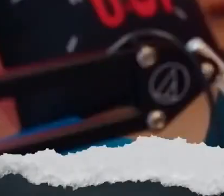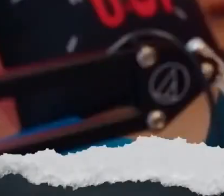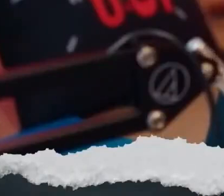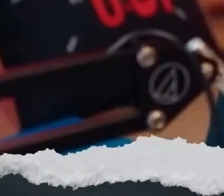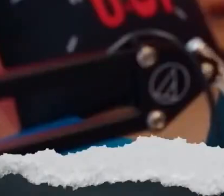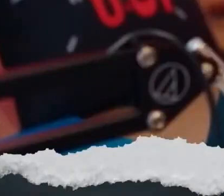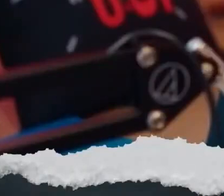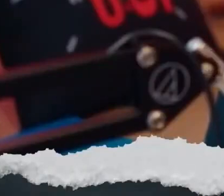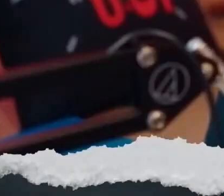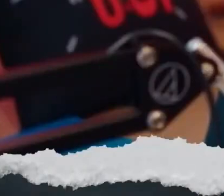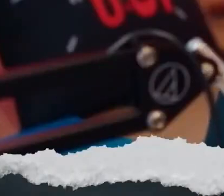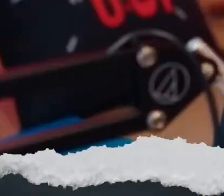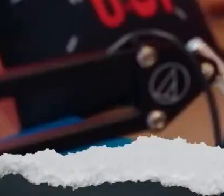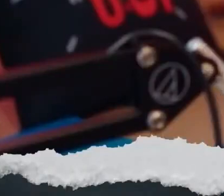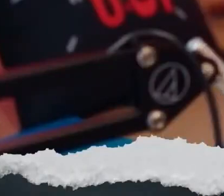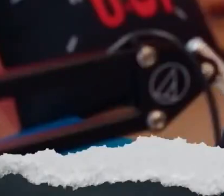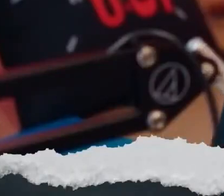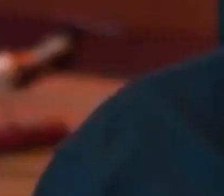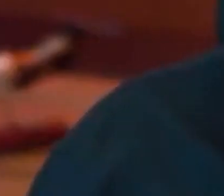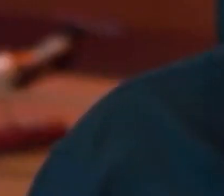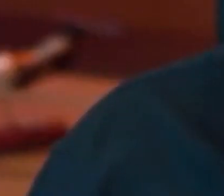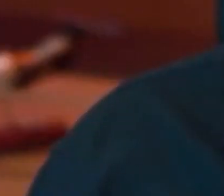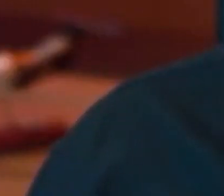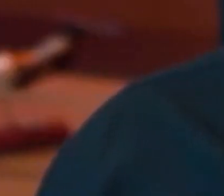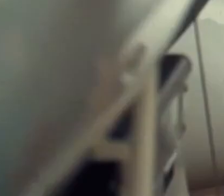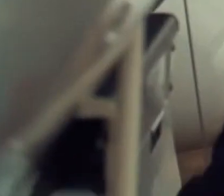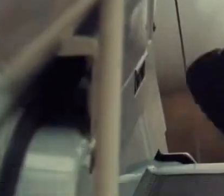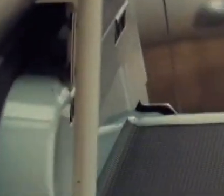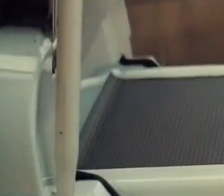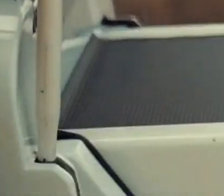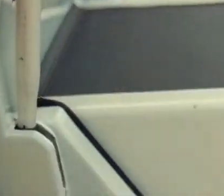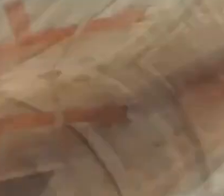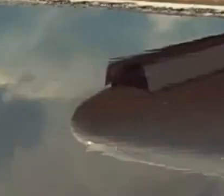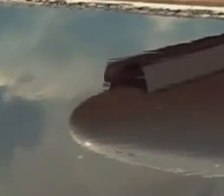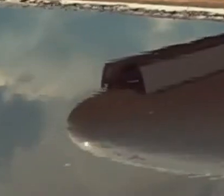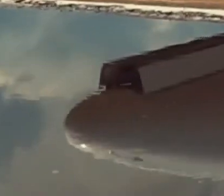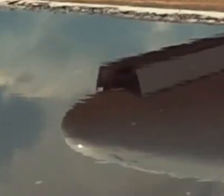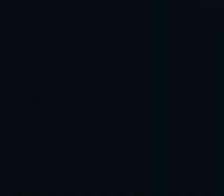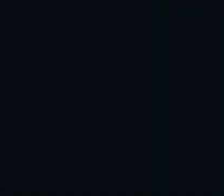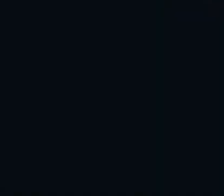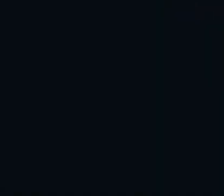Você tem exatamente as mesmas oportunidades do que eu, se não mais.